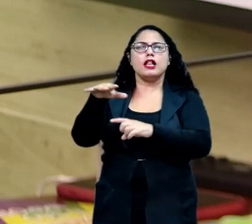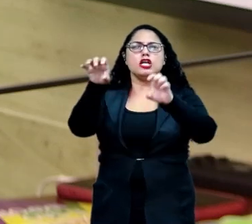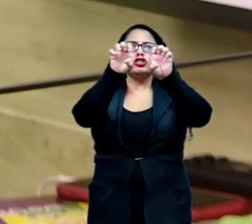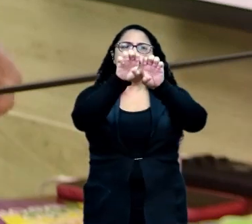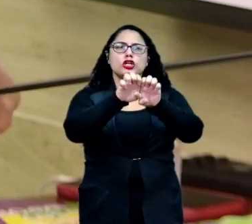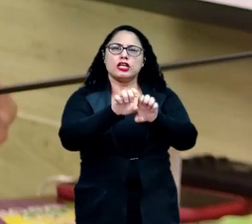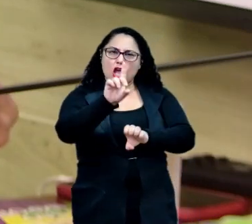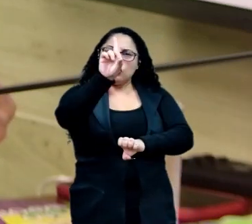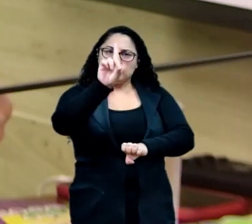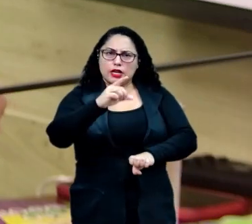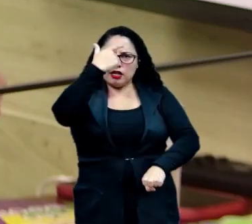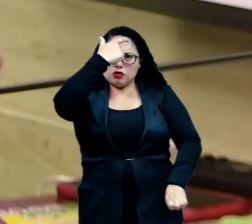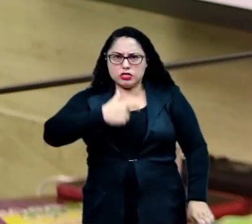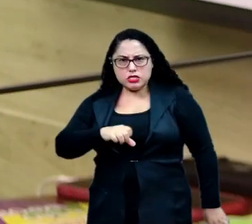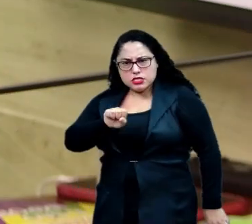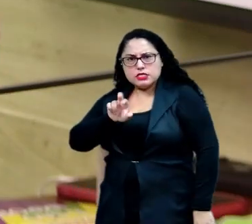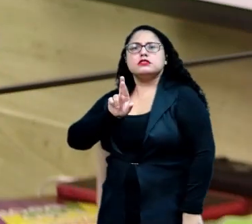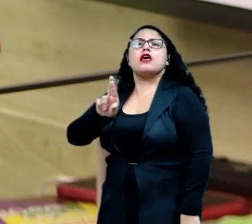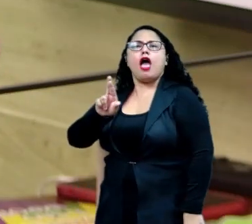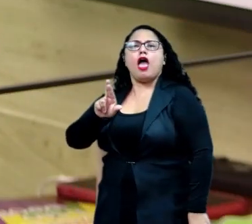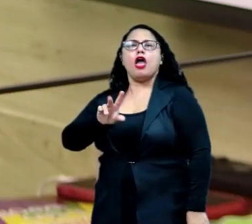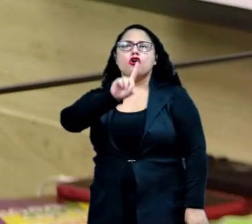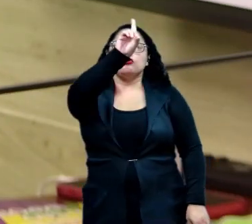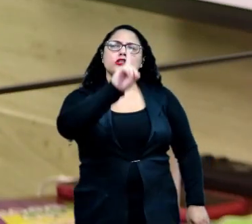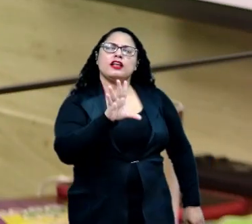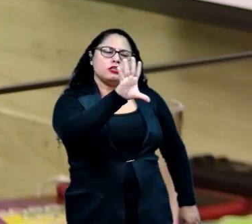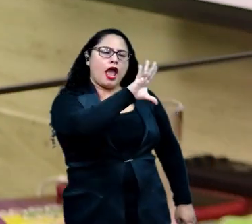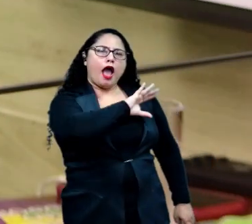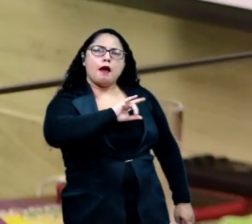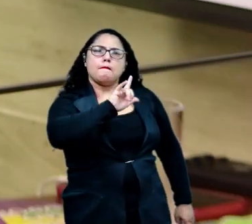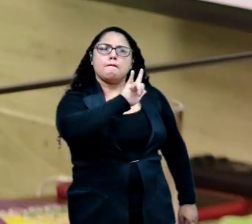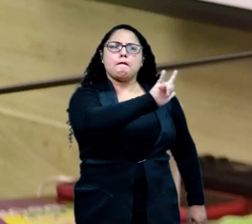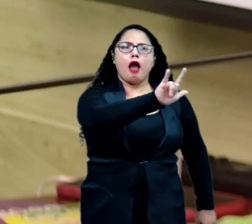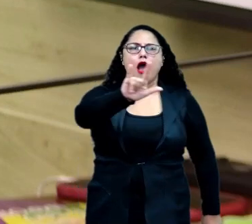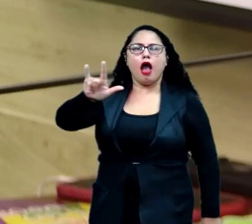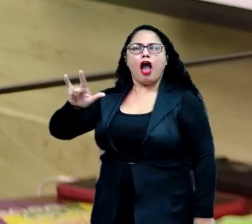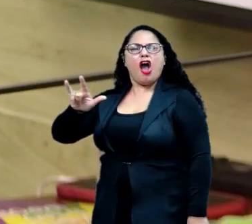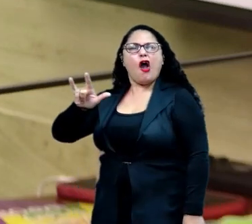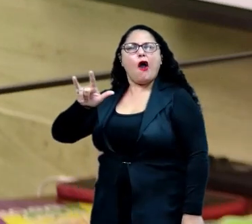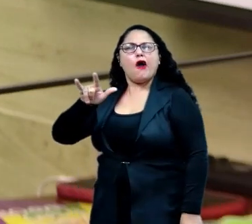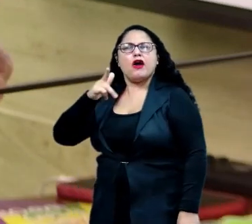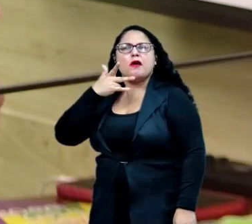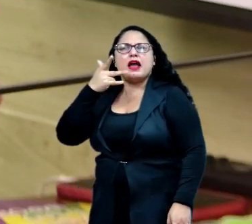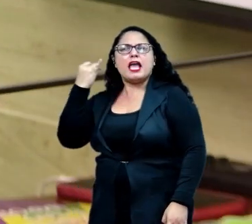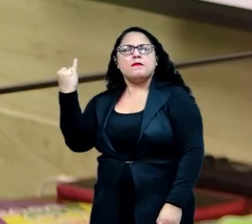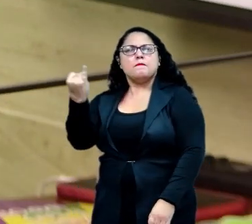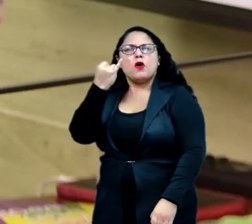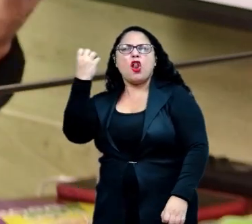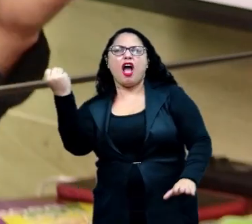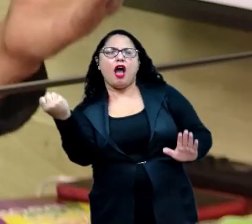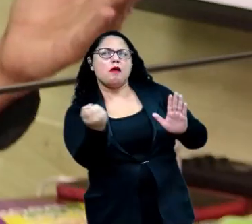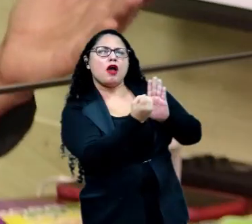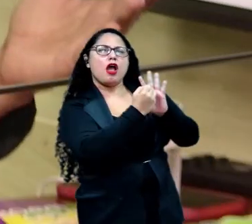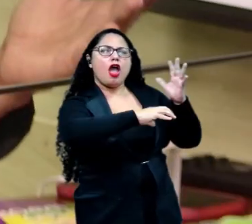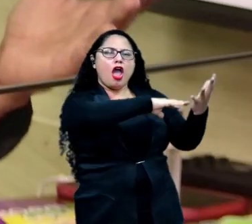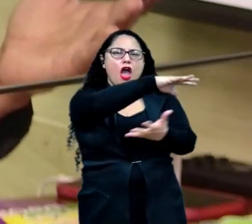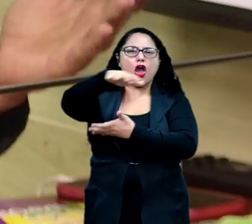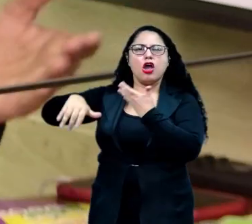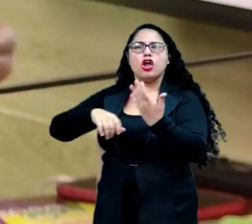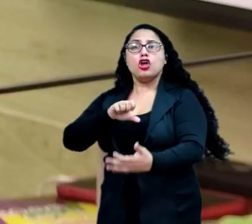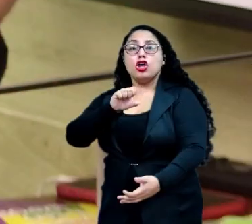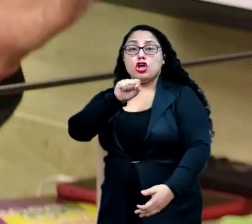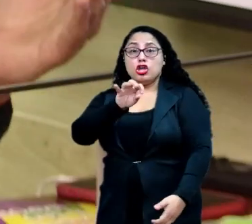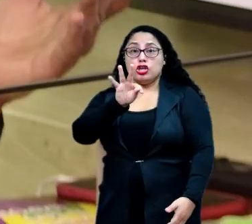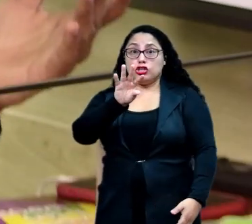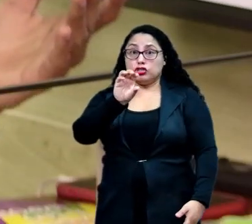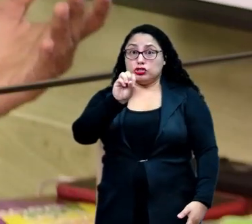que é o direito de ser, o direito de amar, no marcador fundamental que foi a Revolução de Stonewall, que você